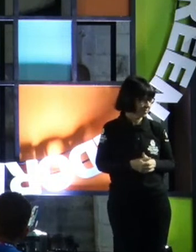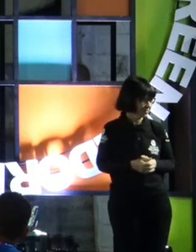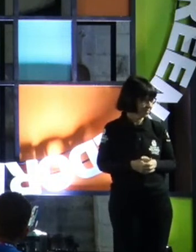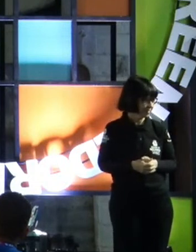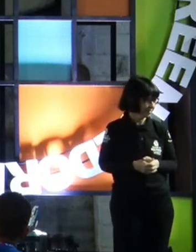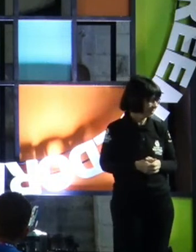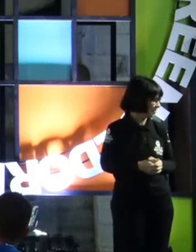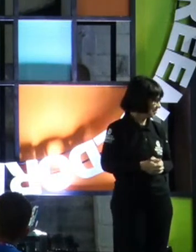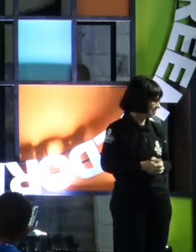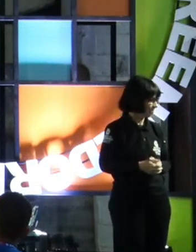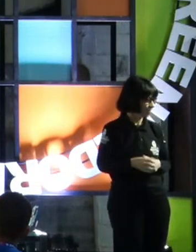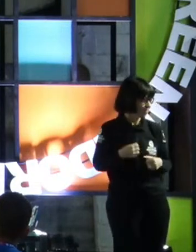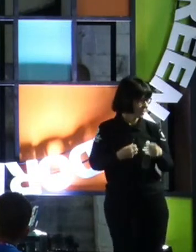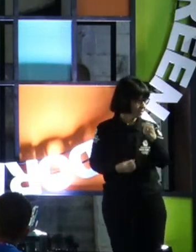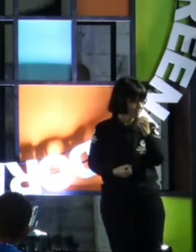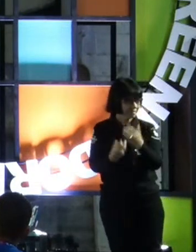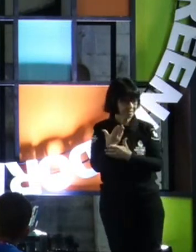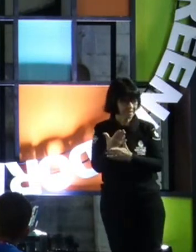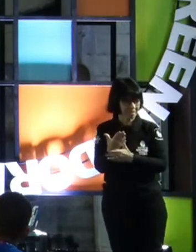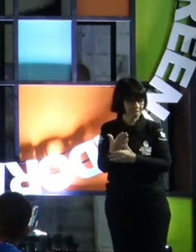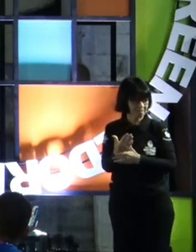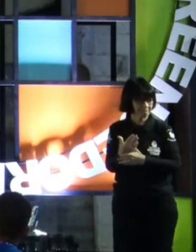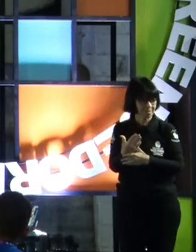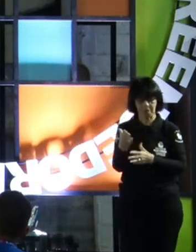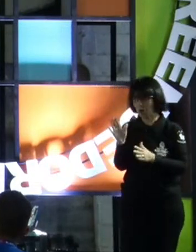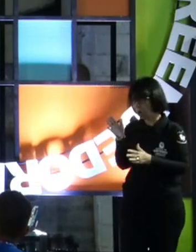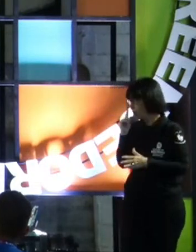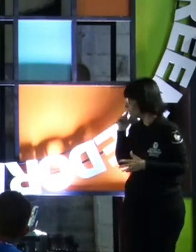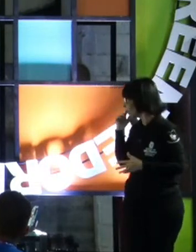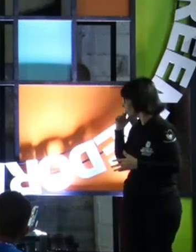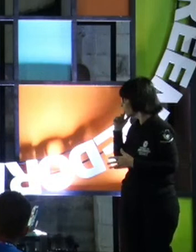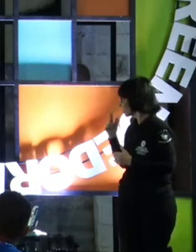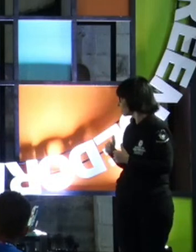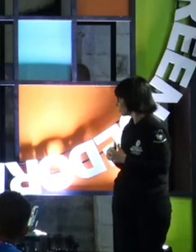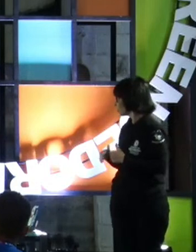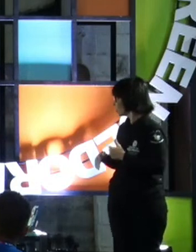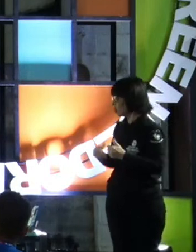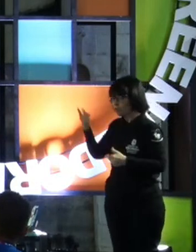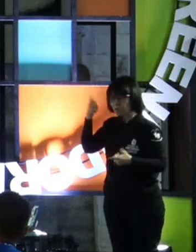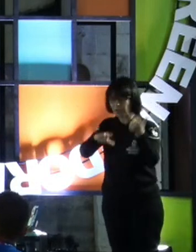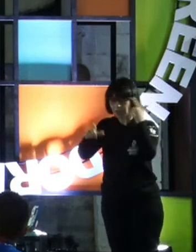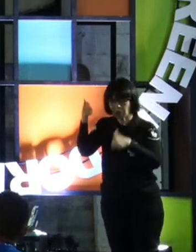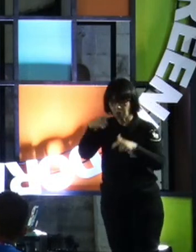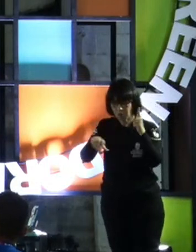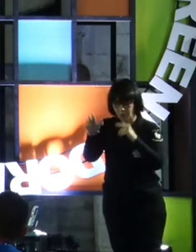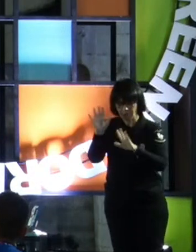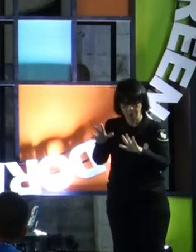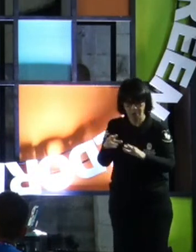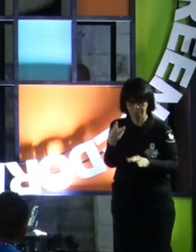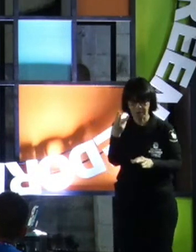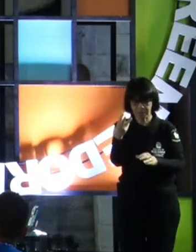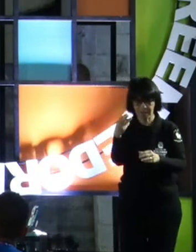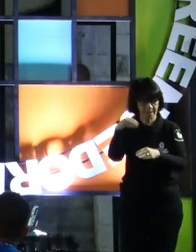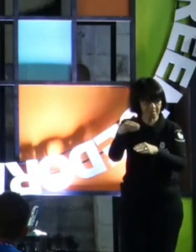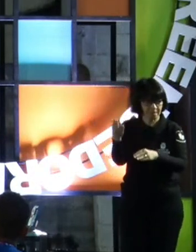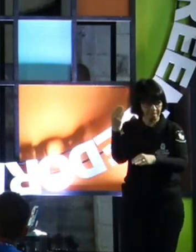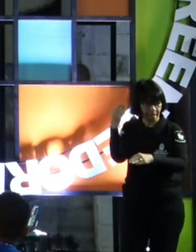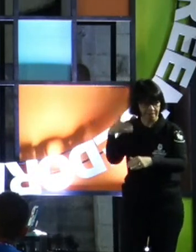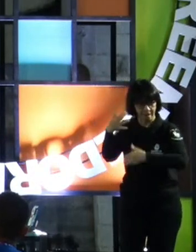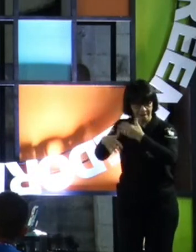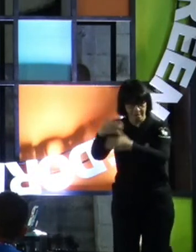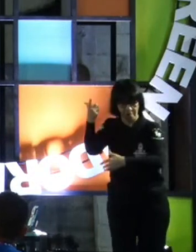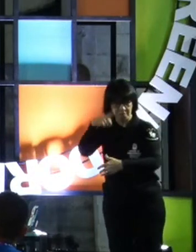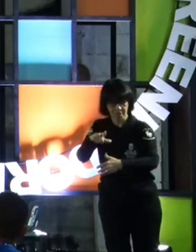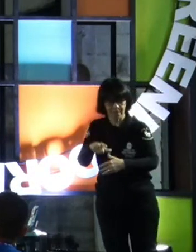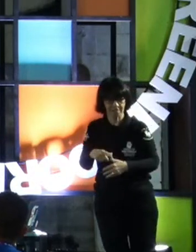Então, mas eu descobri que vai ficar redundante agora, que eu botei uns slides e eu vou meio que repetir o que eu falei há 3 minutos atrás, tá? É a primeira vez que eu uso